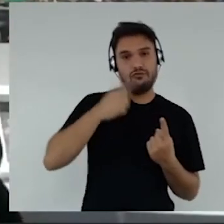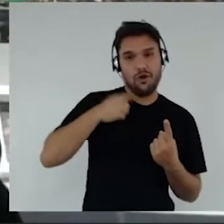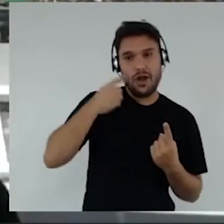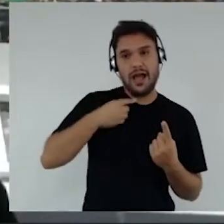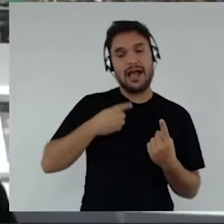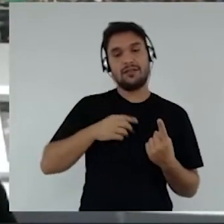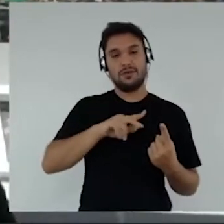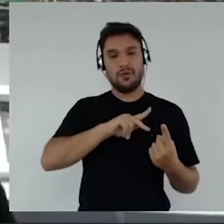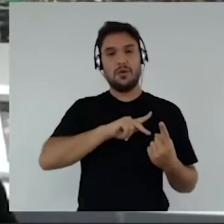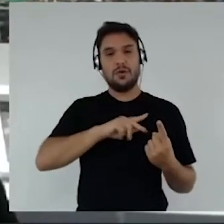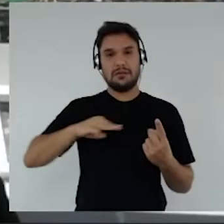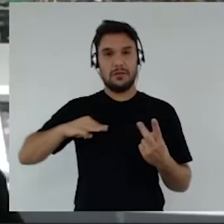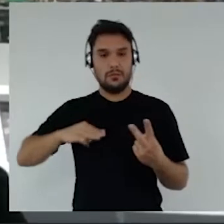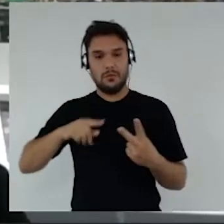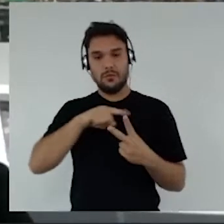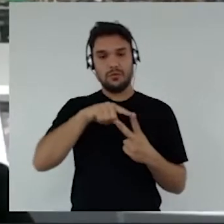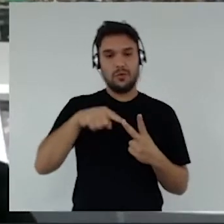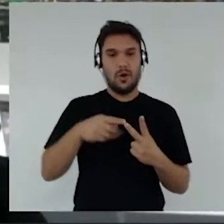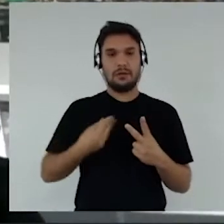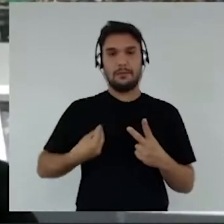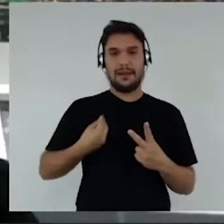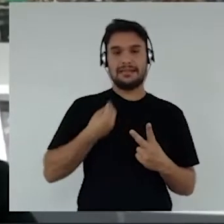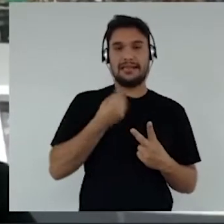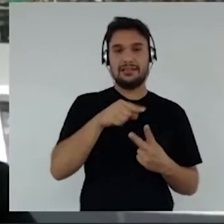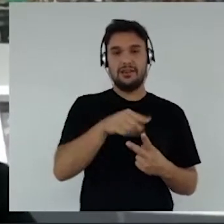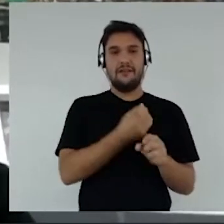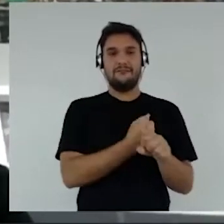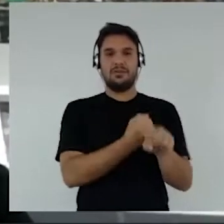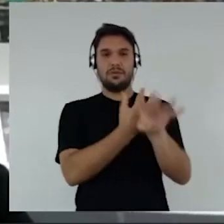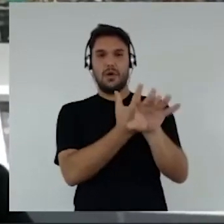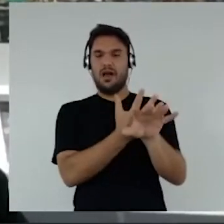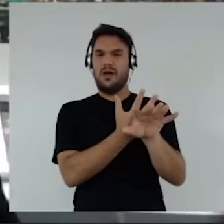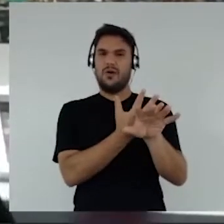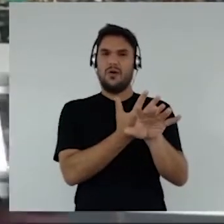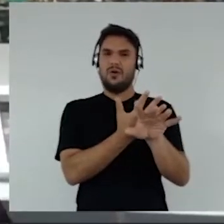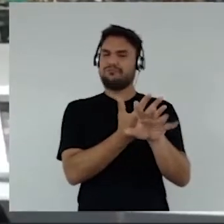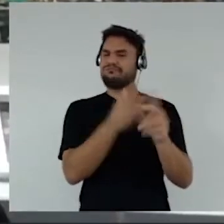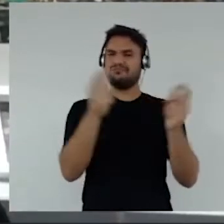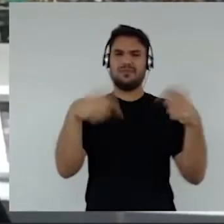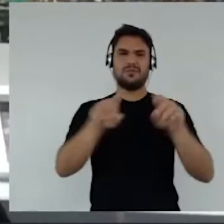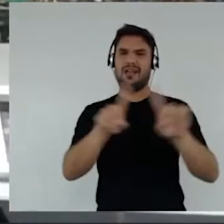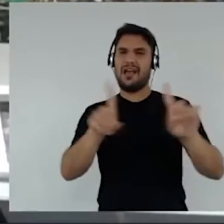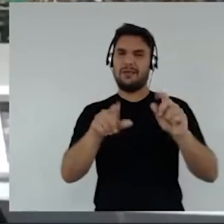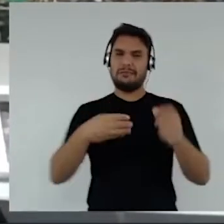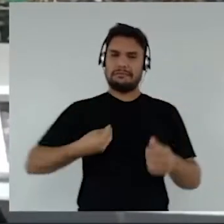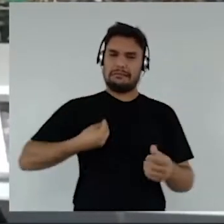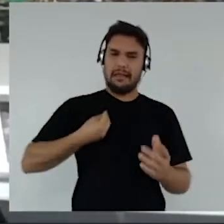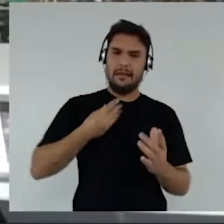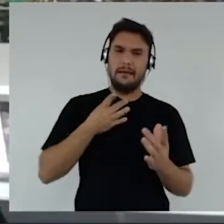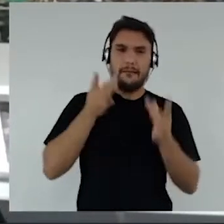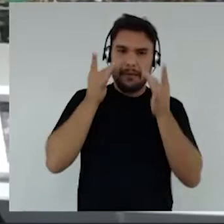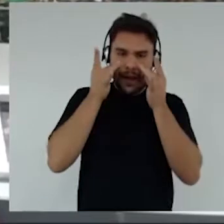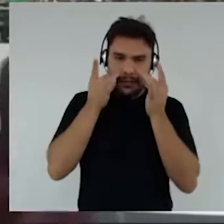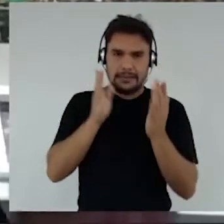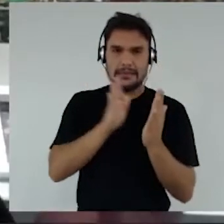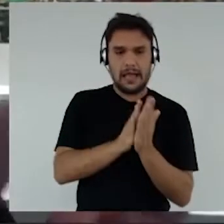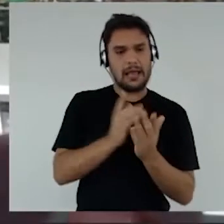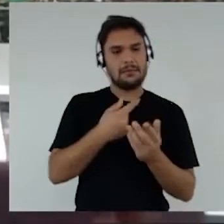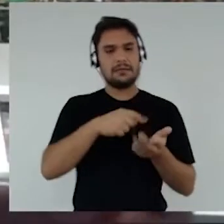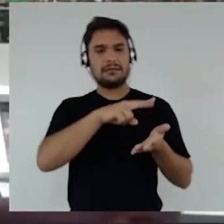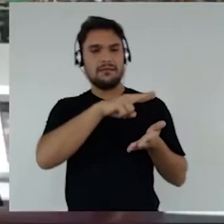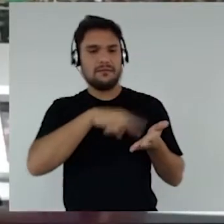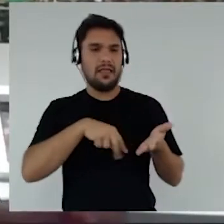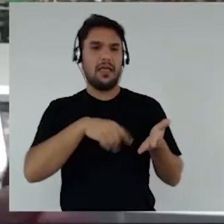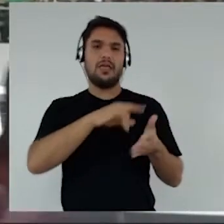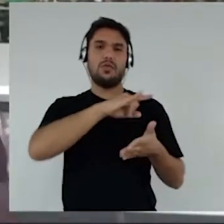vai dar certo, sabe? O promotor e o defensor precisa estar no julgamento, ele vai ter contato com o instrumento do crime, ele vai ter que mostrar